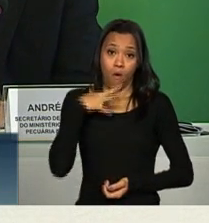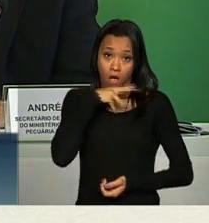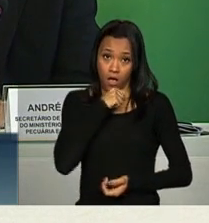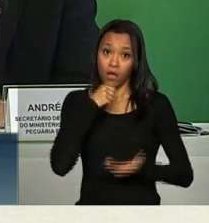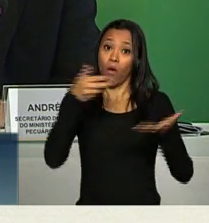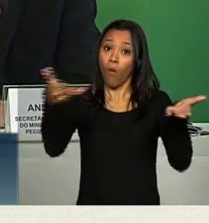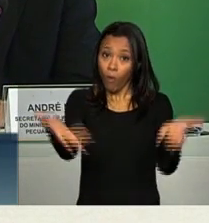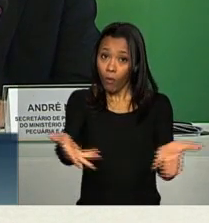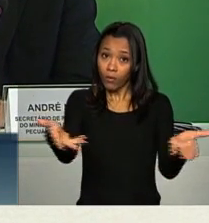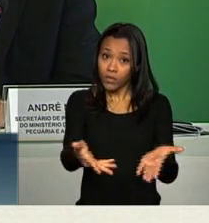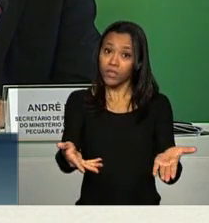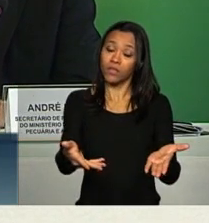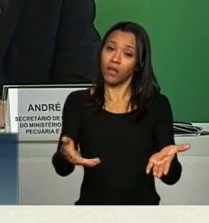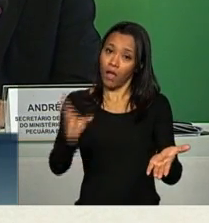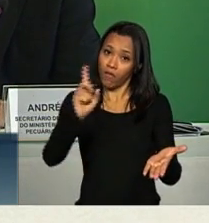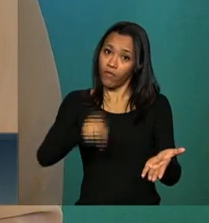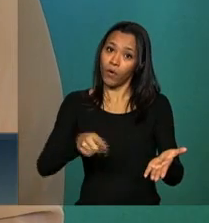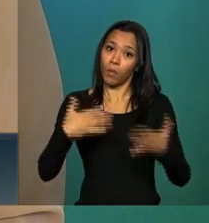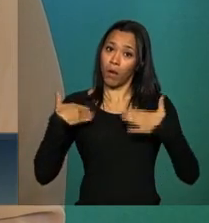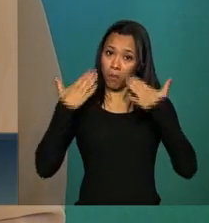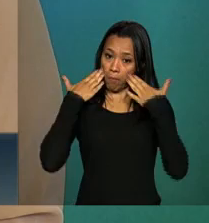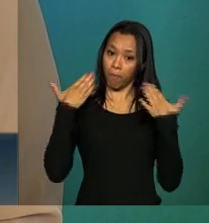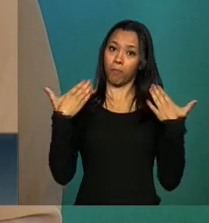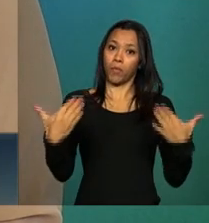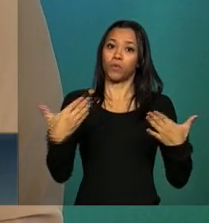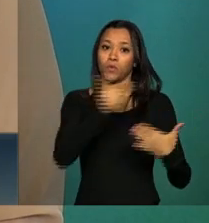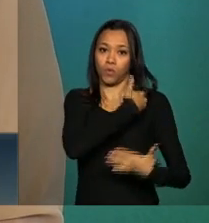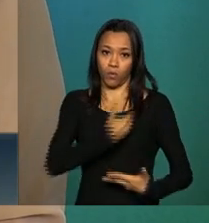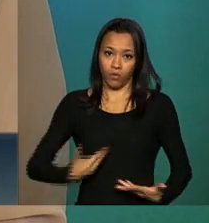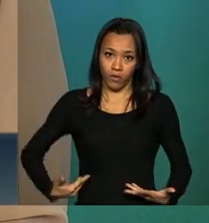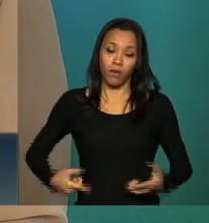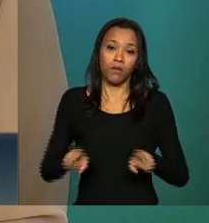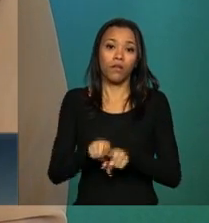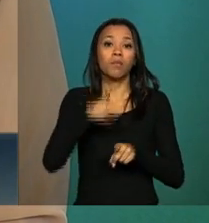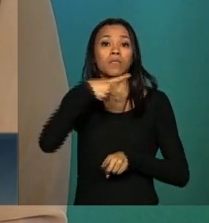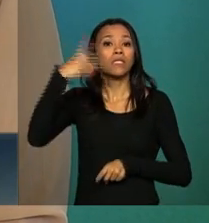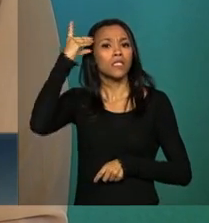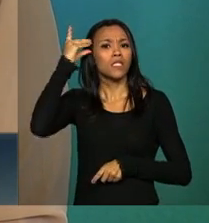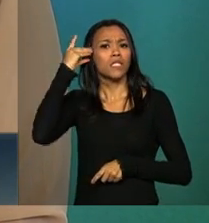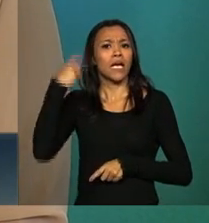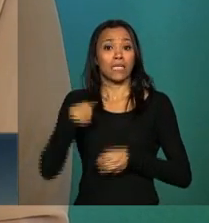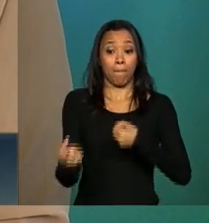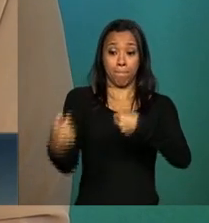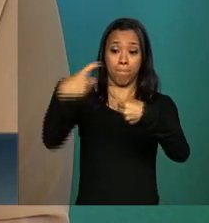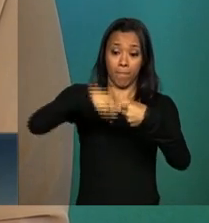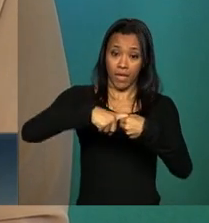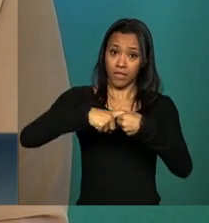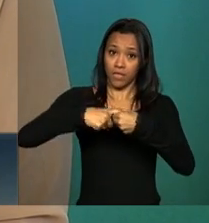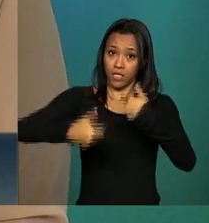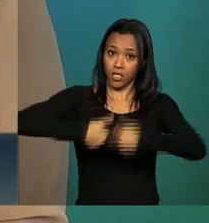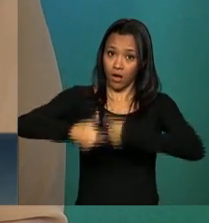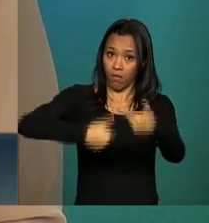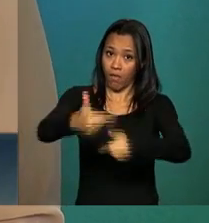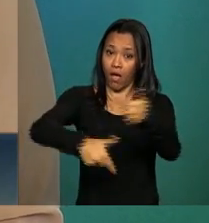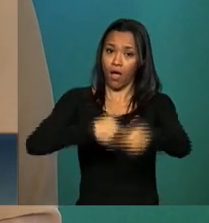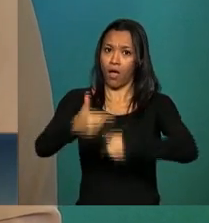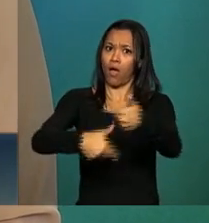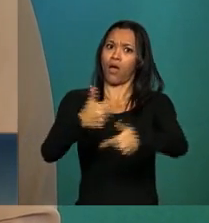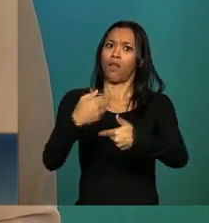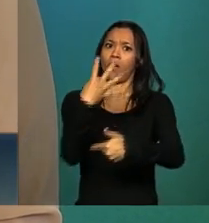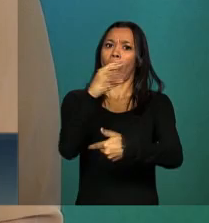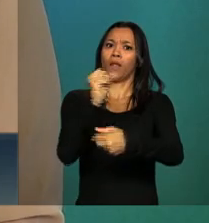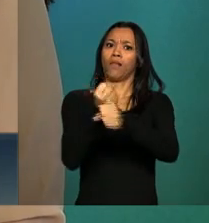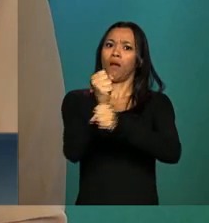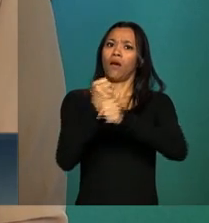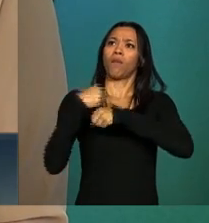por parte do governo e da presidente Dilma de que essa parceria que iniciou há 40 anos atrás do setor público com o setor